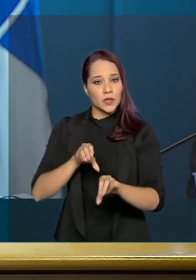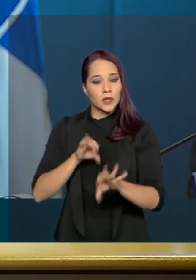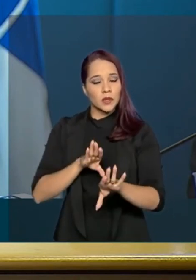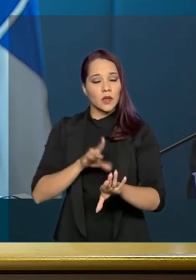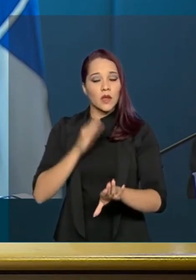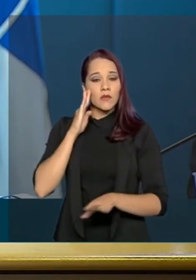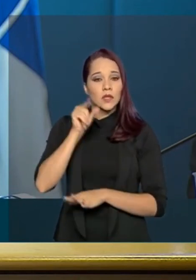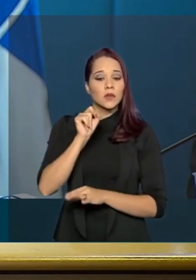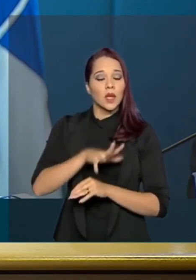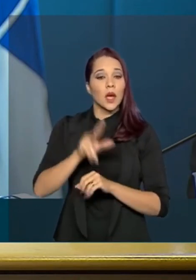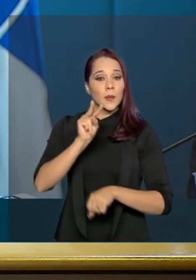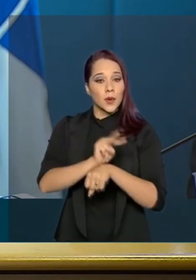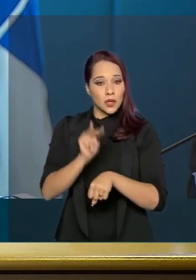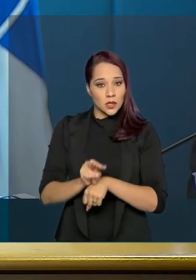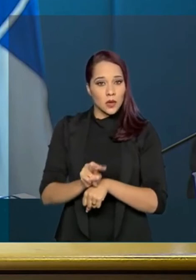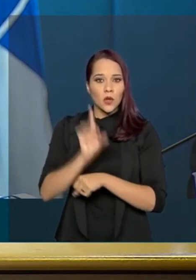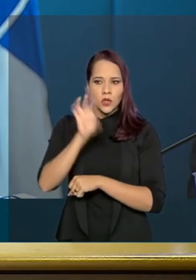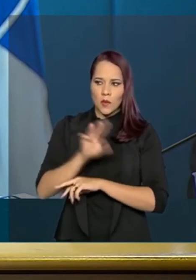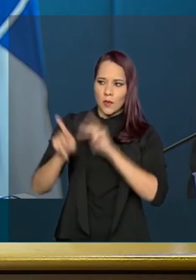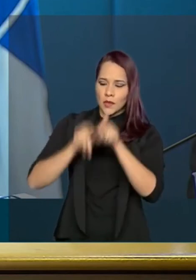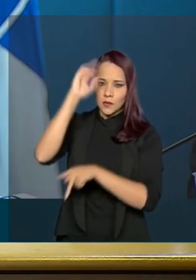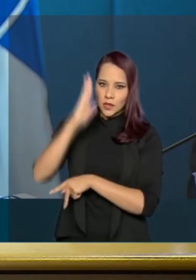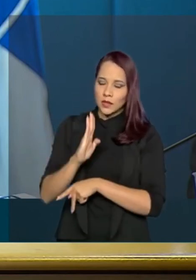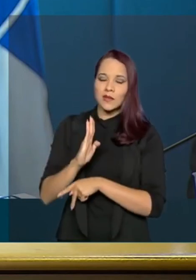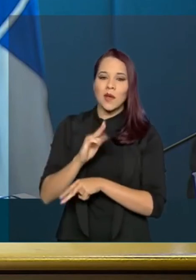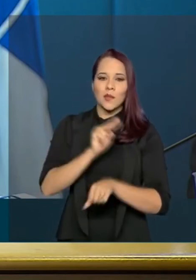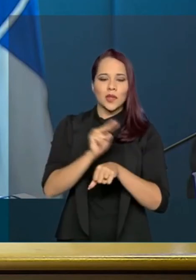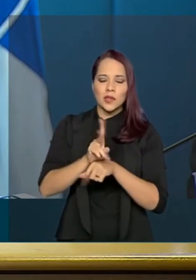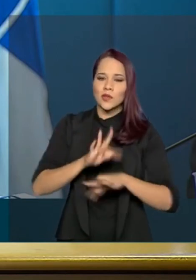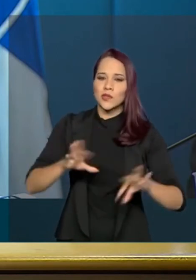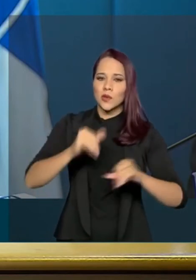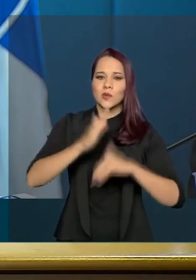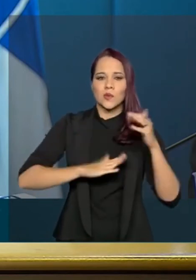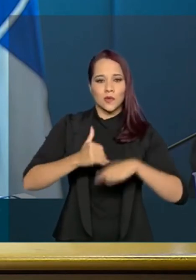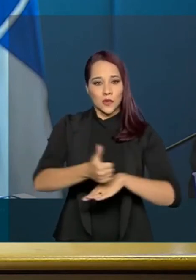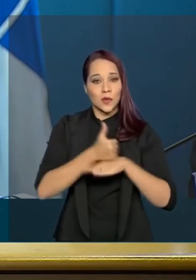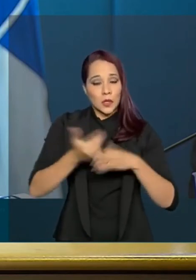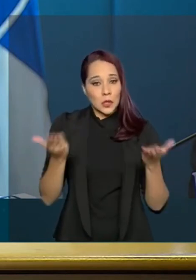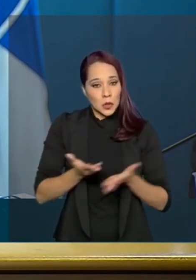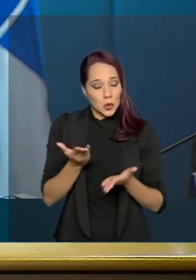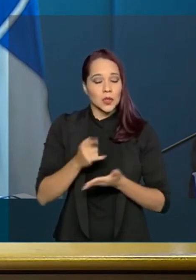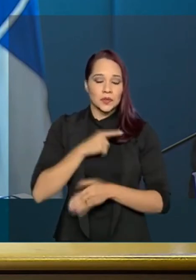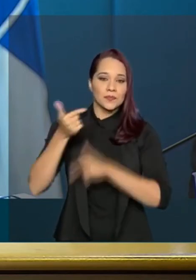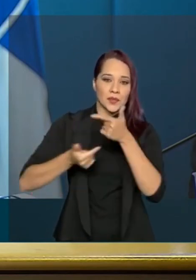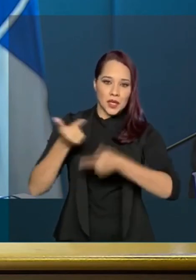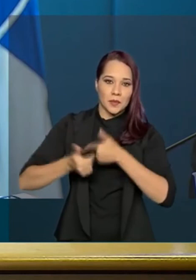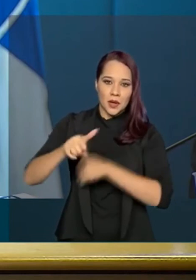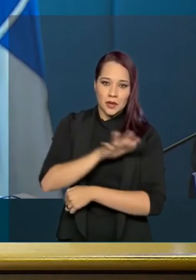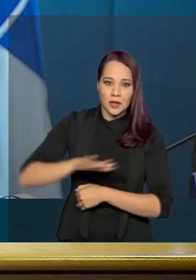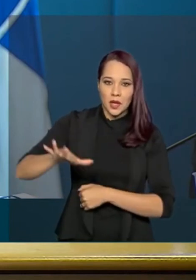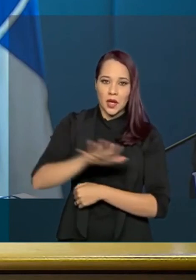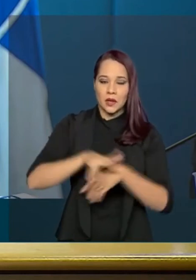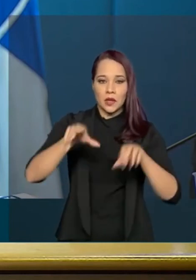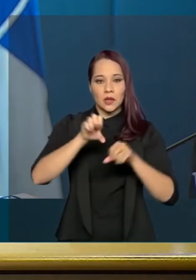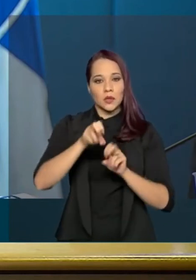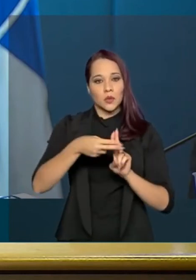a autoproteção, não só da população brasileira, mas como de todos os profissionais que hoje exercem suas atividades no âmbito do nosso